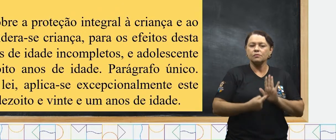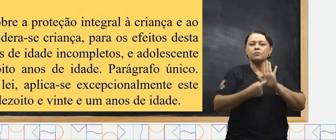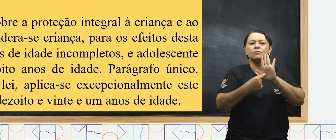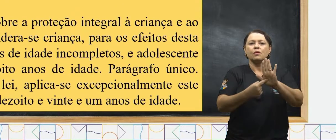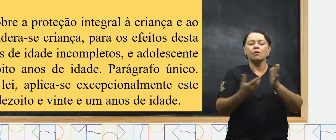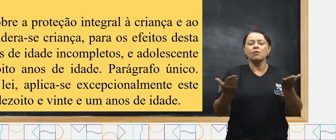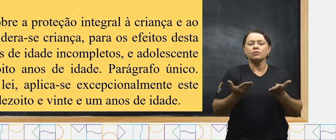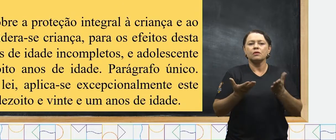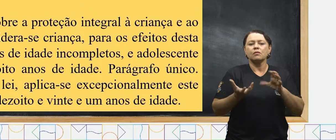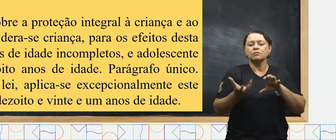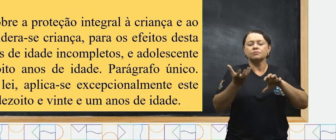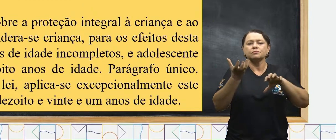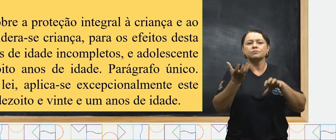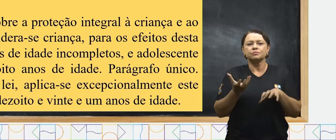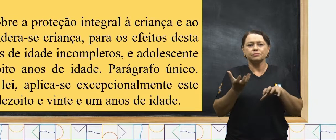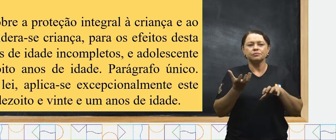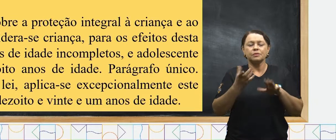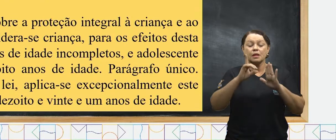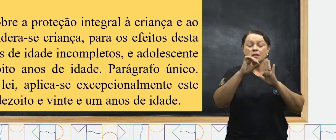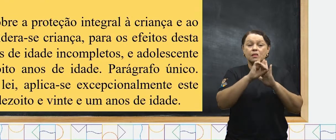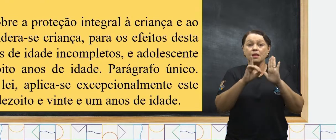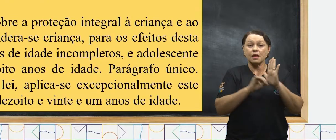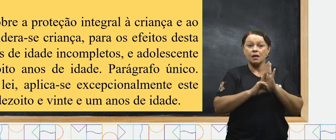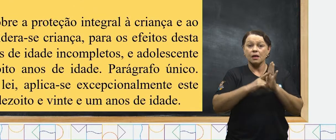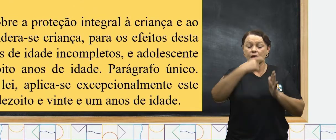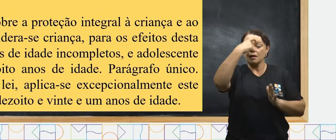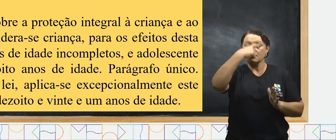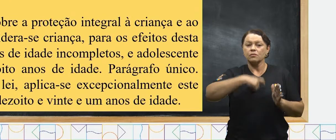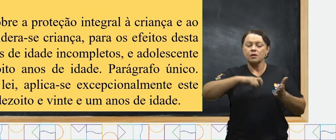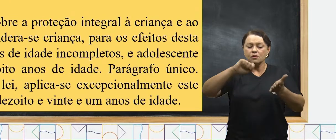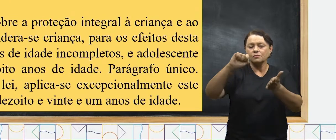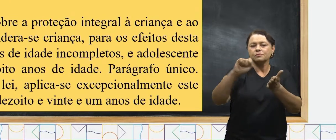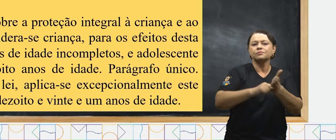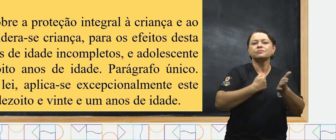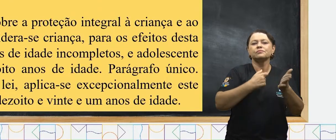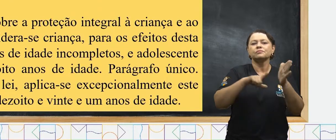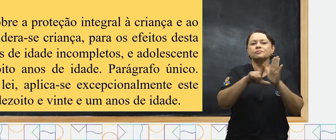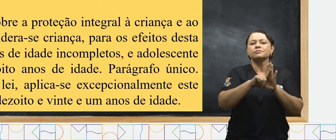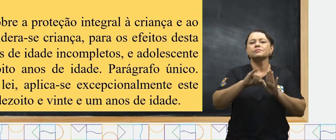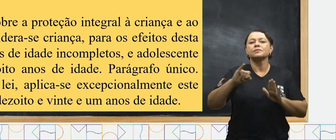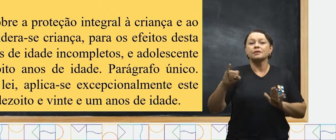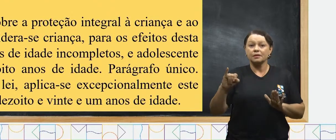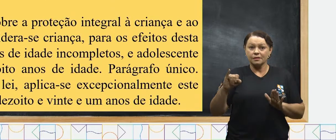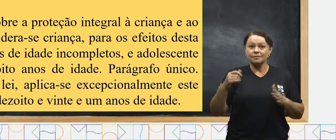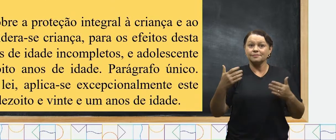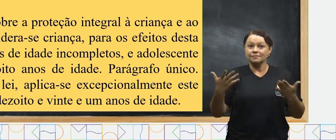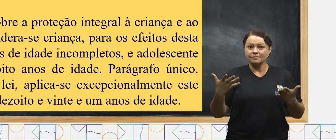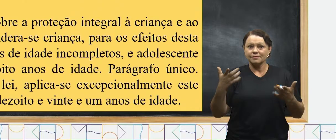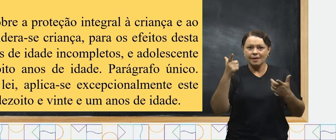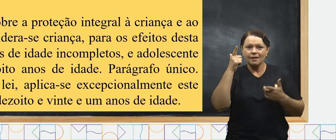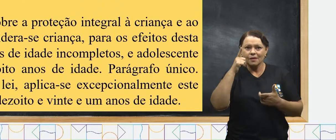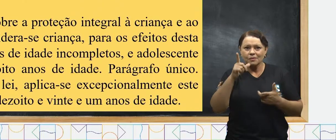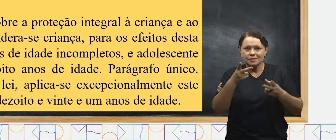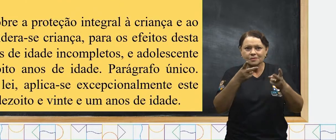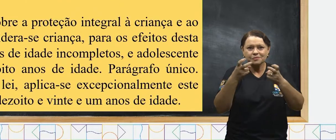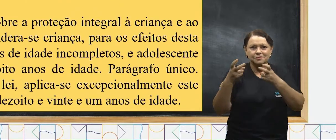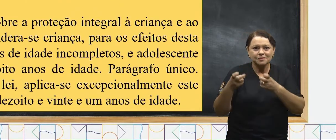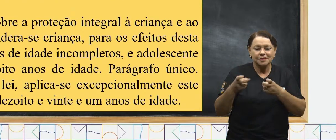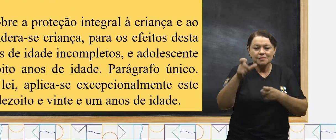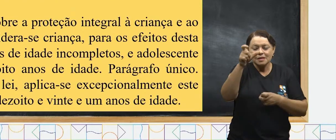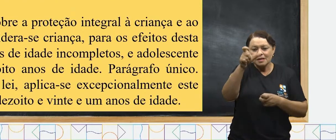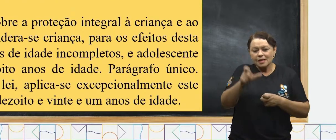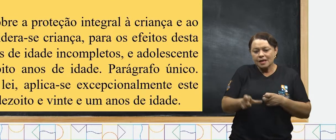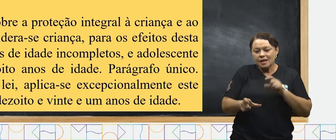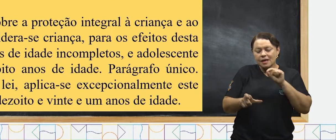Congresso Nacional decreta e eu sanciono a seguinte lei. Consegue perceber quem